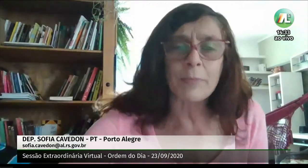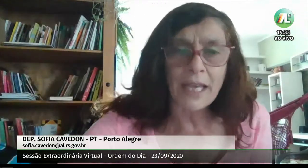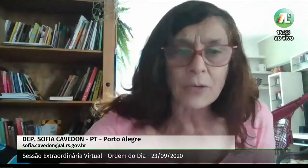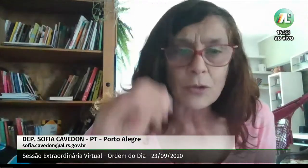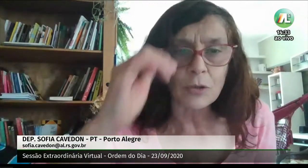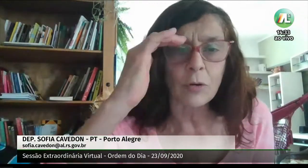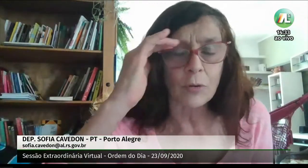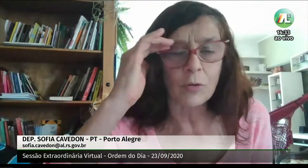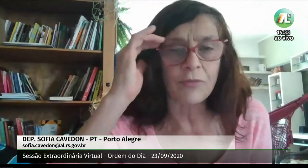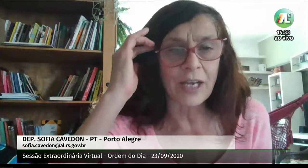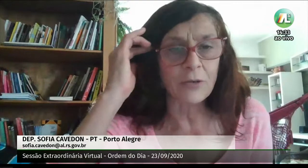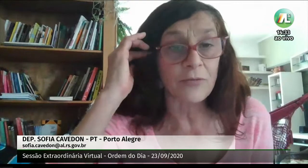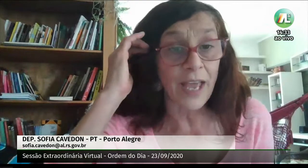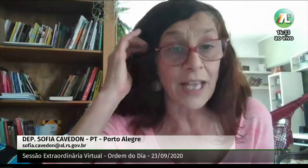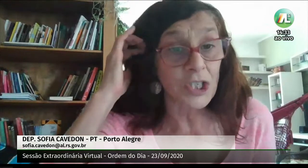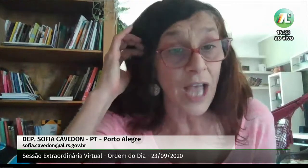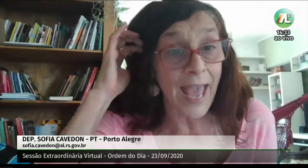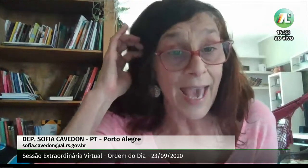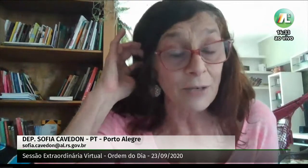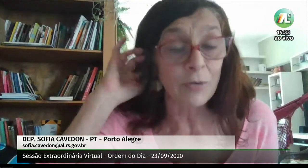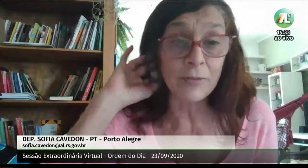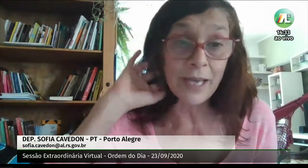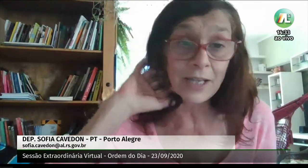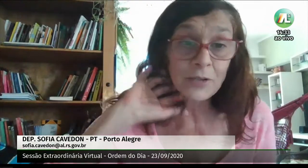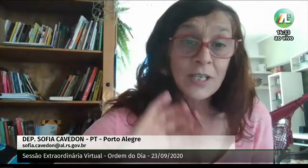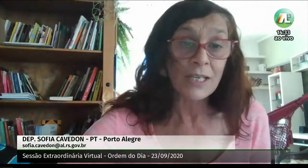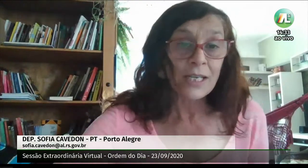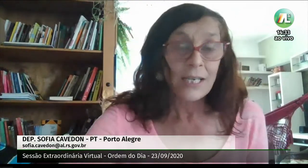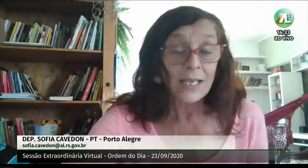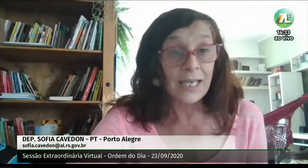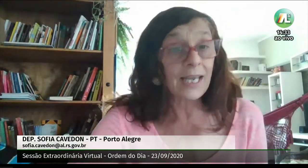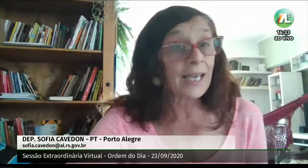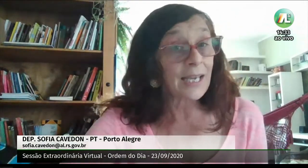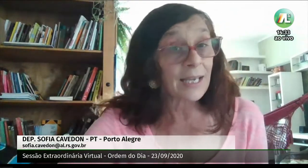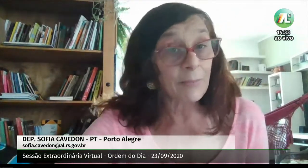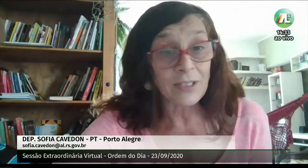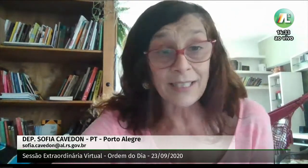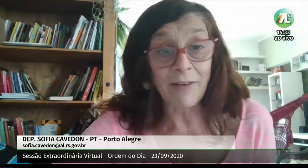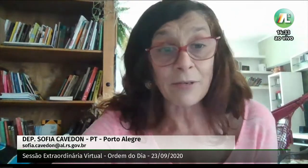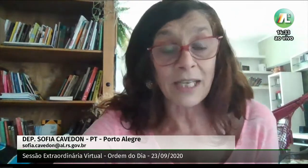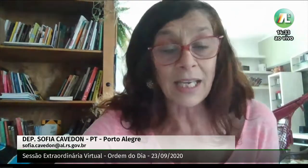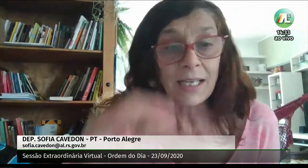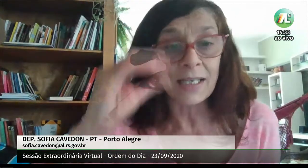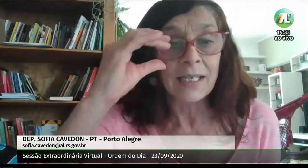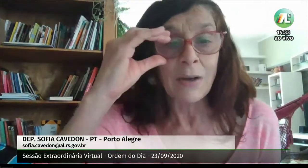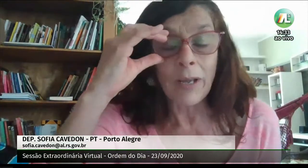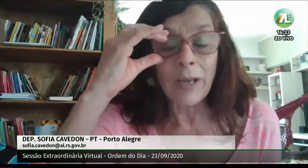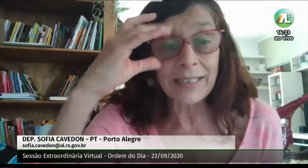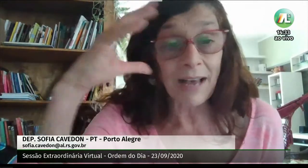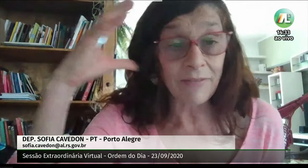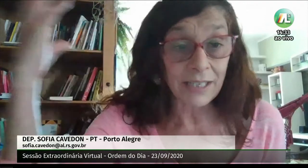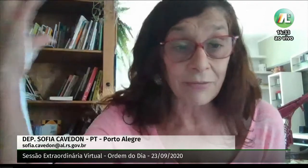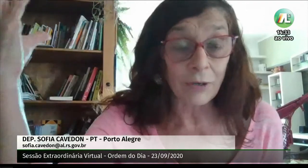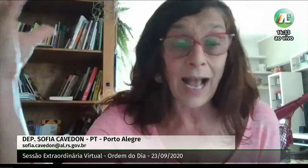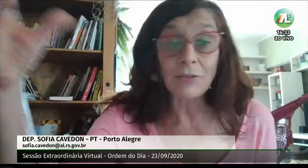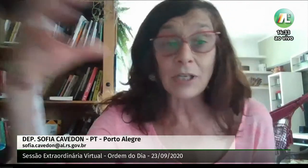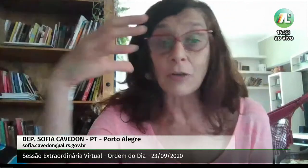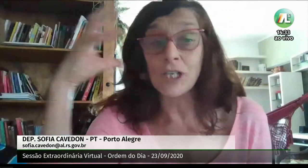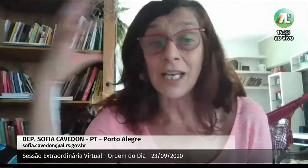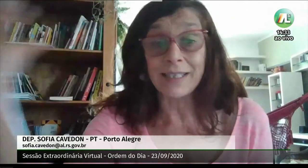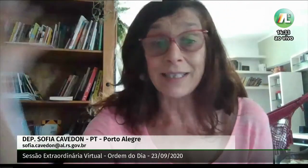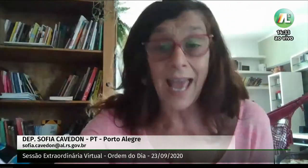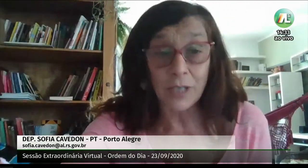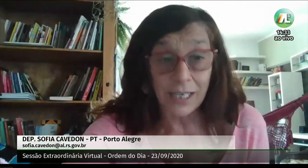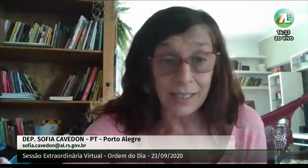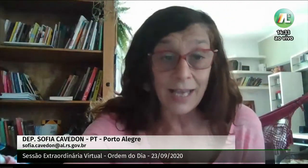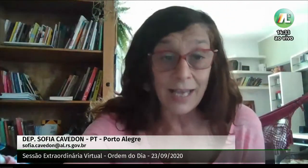esses movimentos que o governo fez já eram movimentos que mostravam que ou ele estava equivocado, não